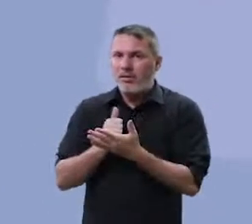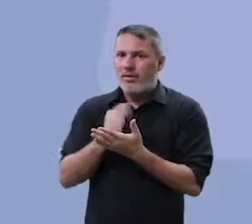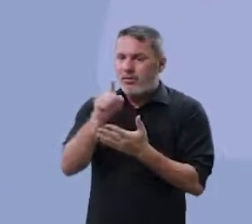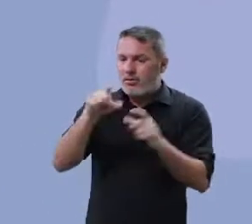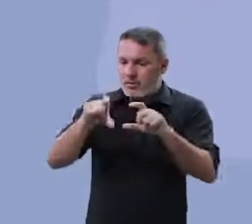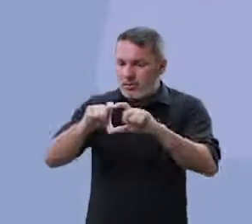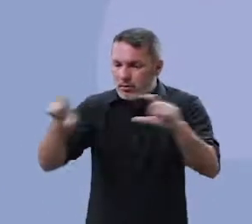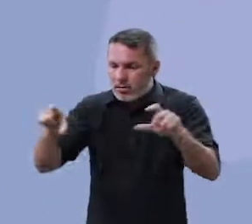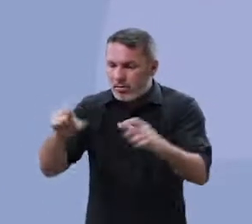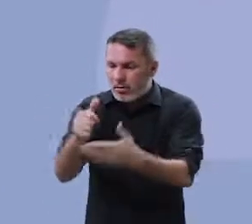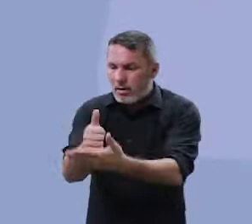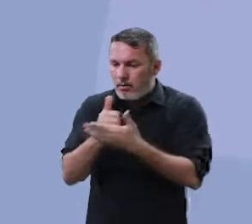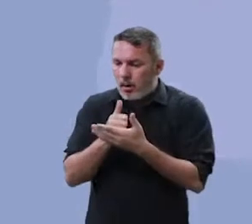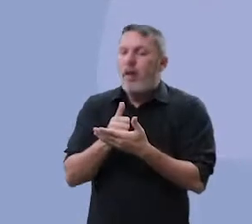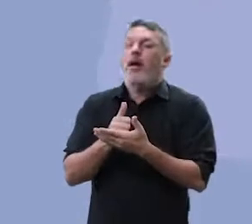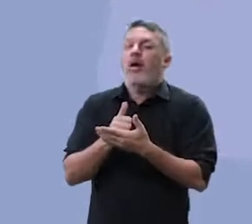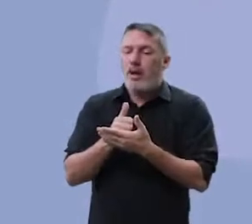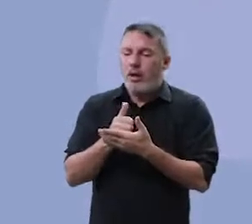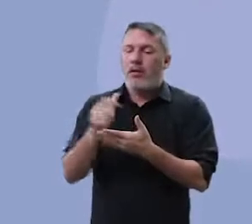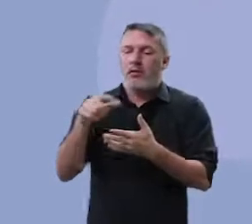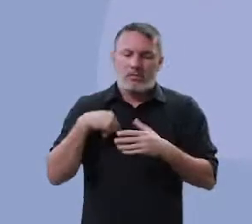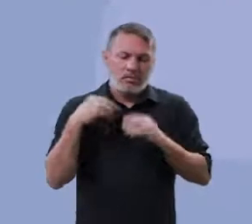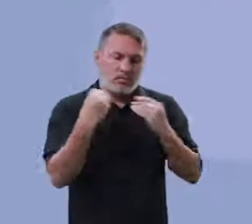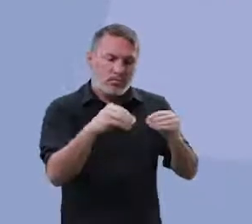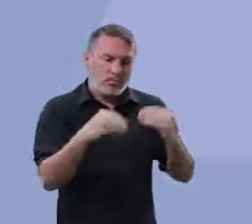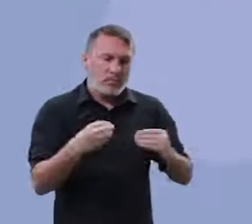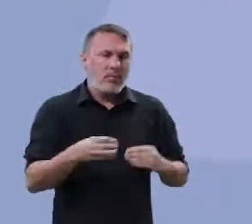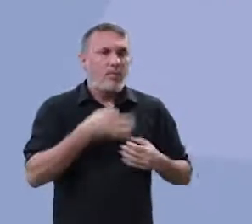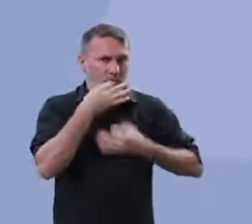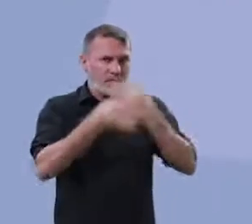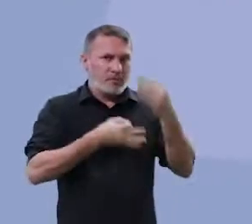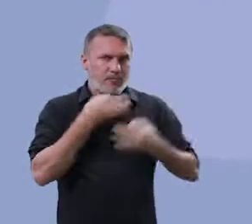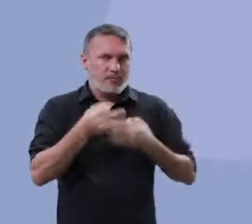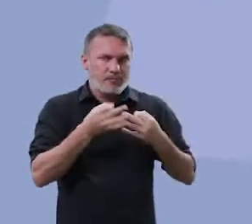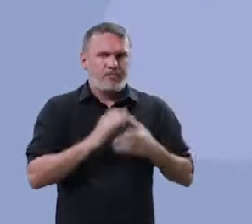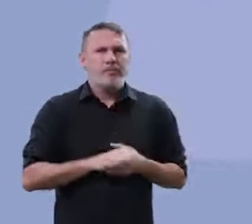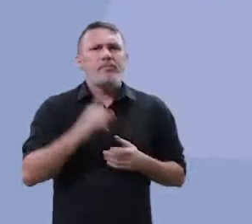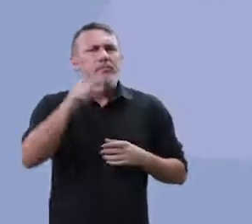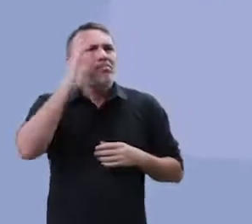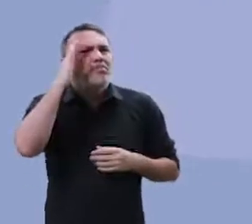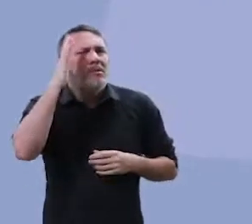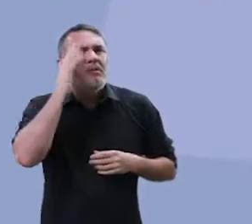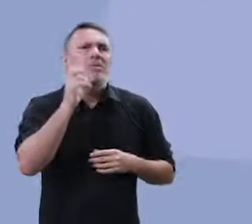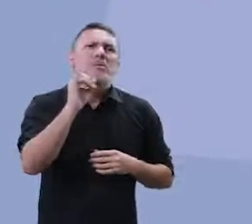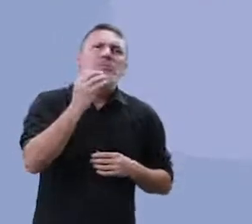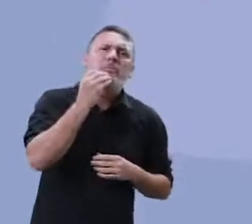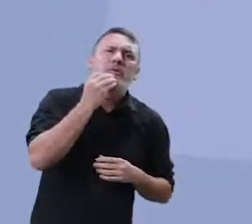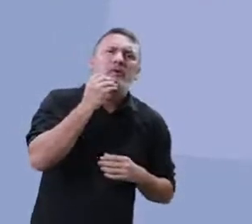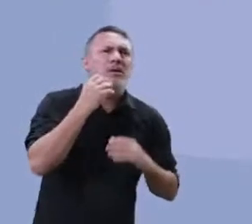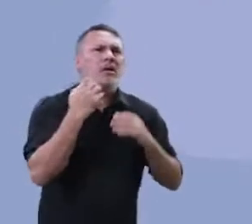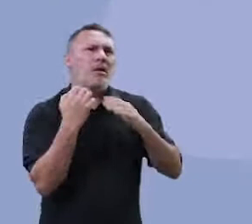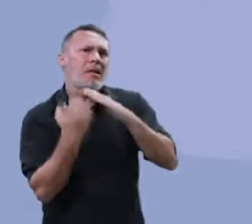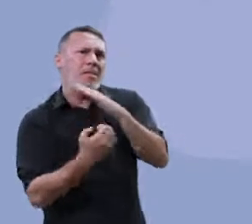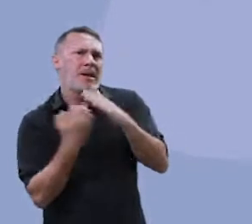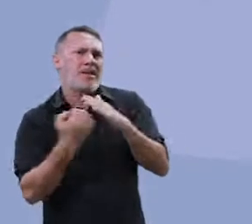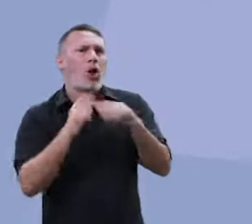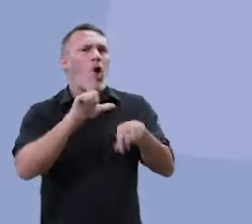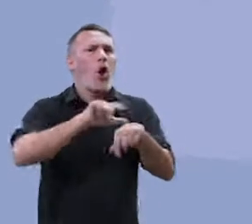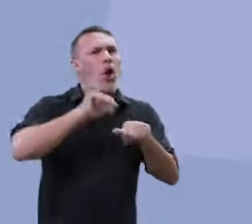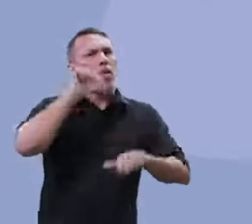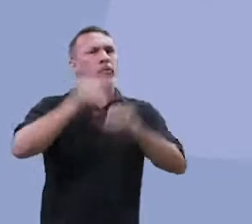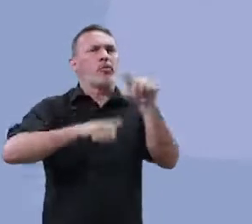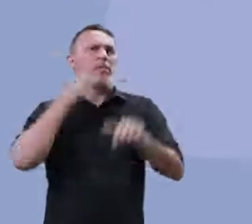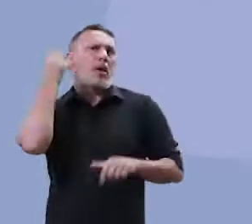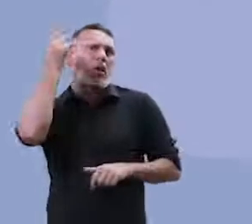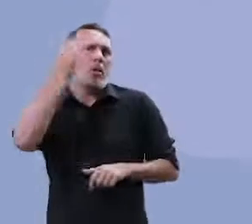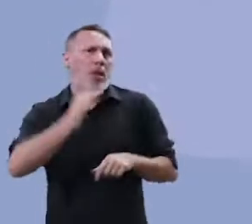apoio vai mostrar a você, meu aluno, como argumentar. Então você pensa o seguinte, alguma empresa poderia trabalhar à